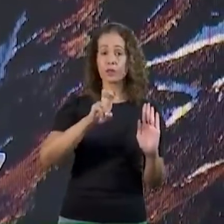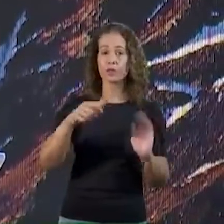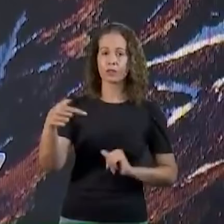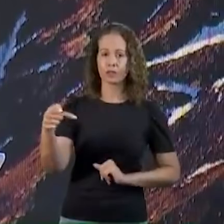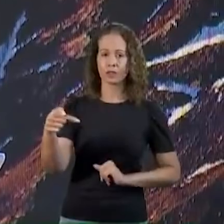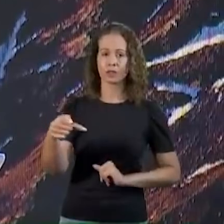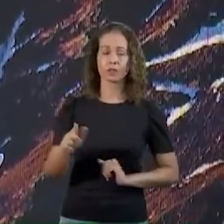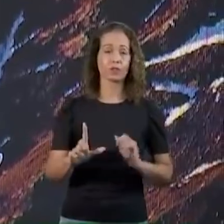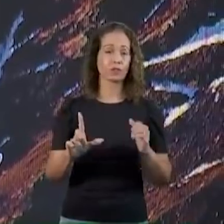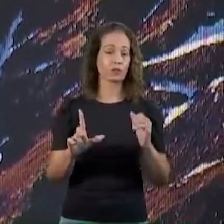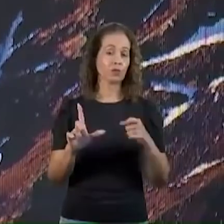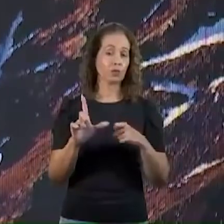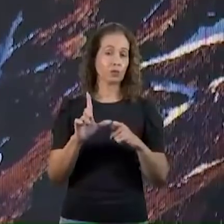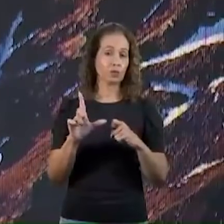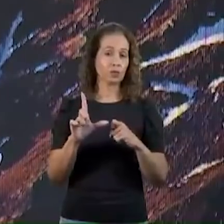57.